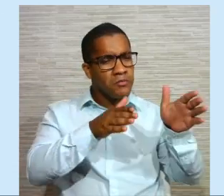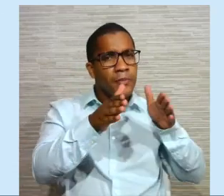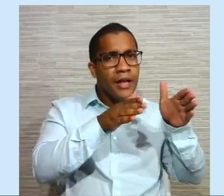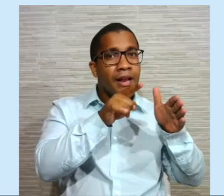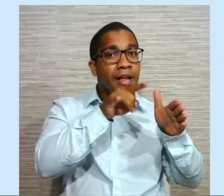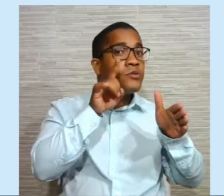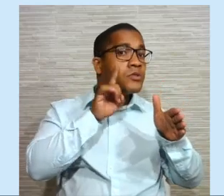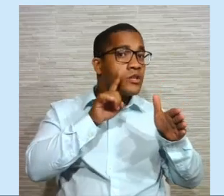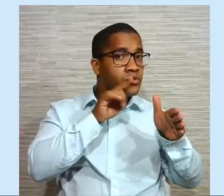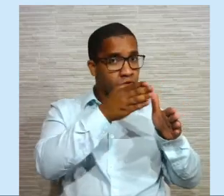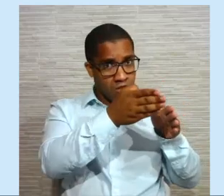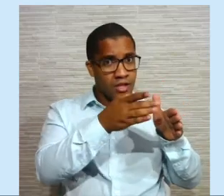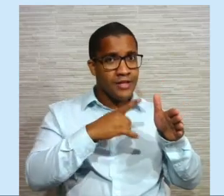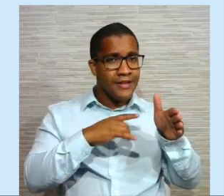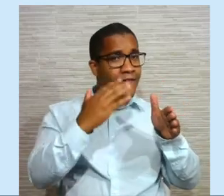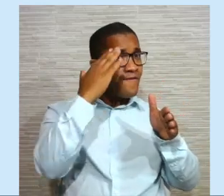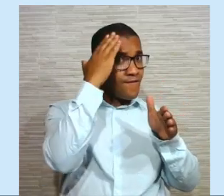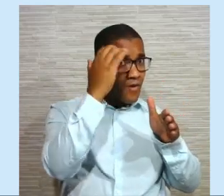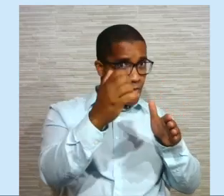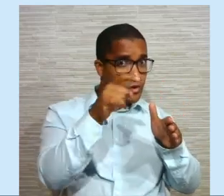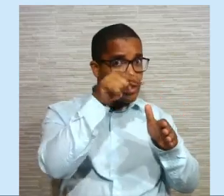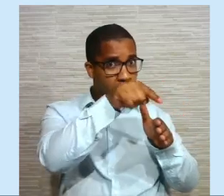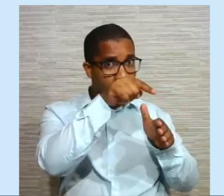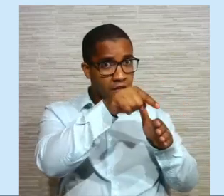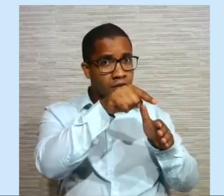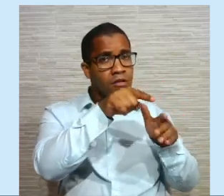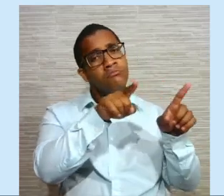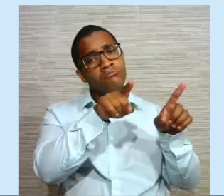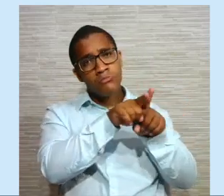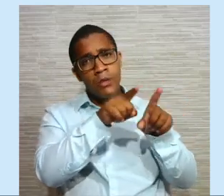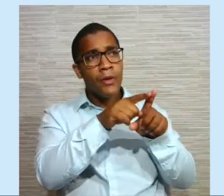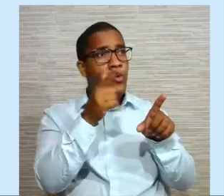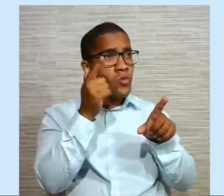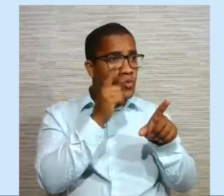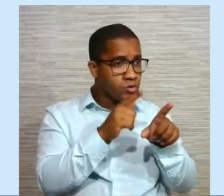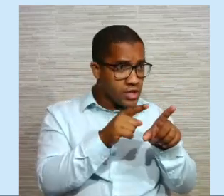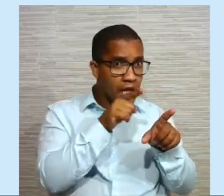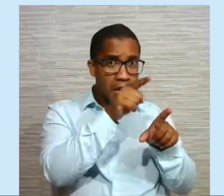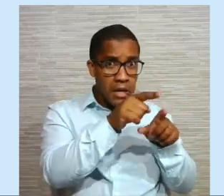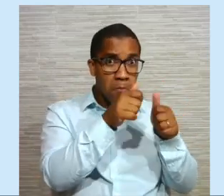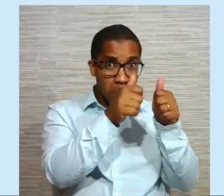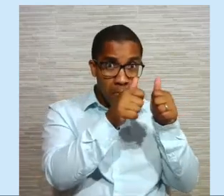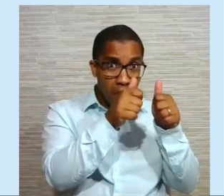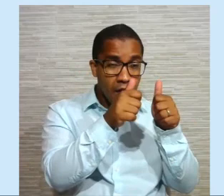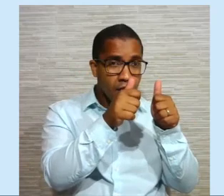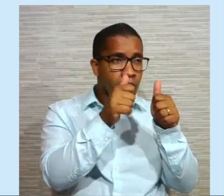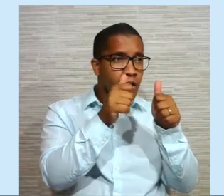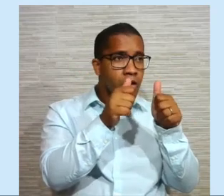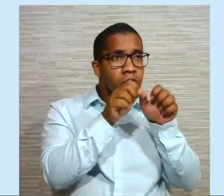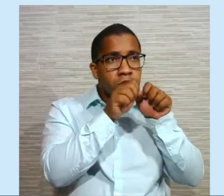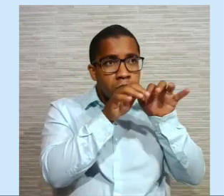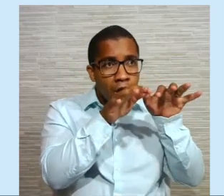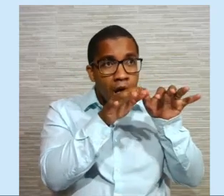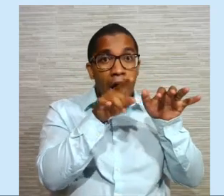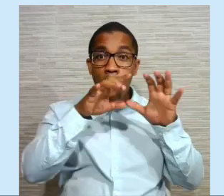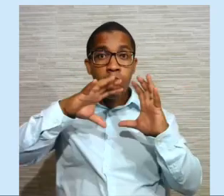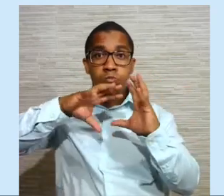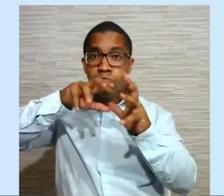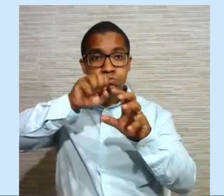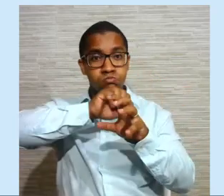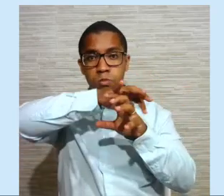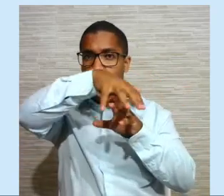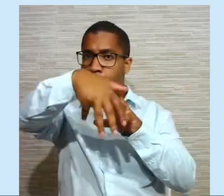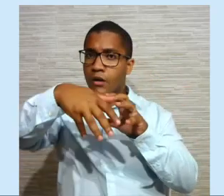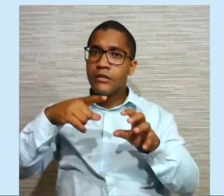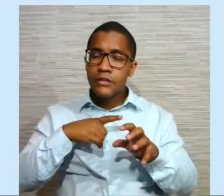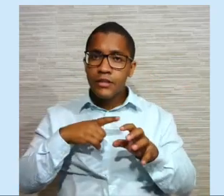Estados Unidos, o que fazia sucesso lá nos Estados Unidos fazia sucesso no mundo todo, né? E vice-versa.